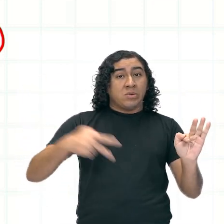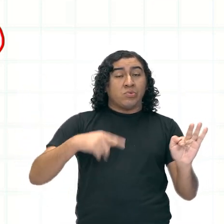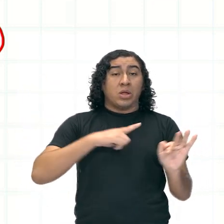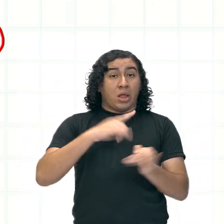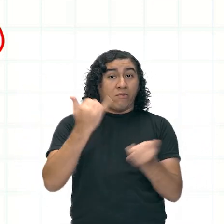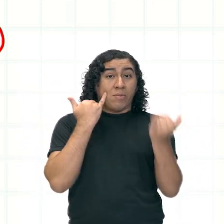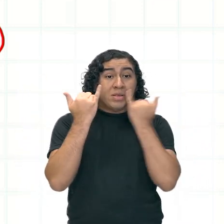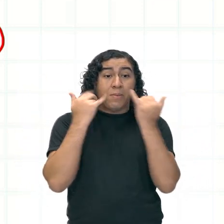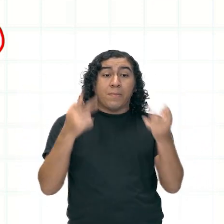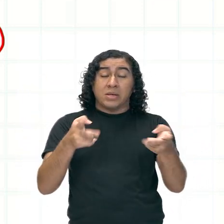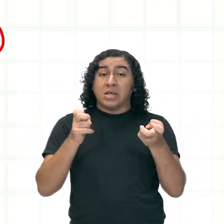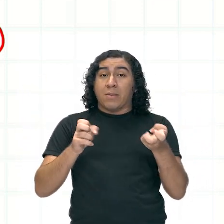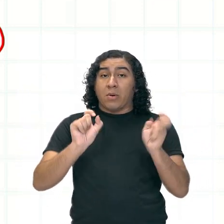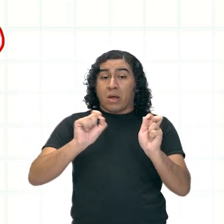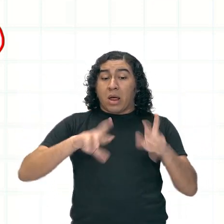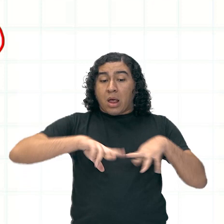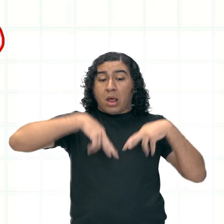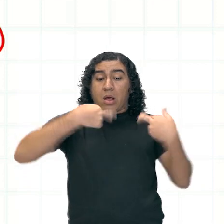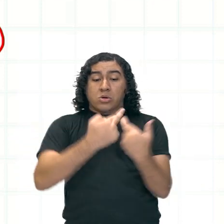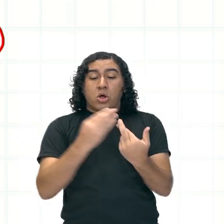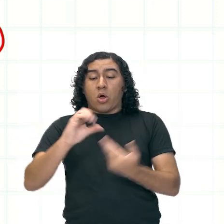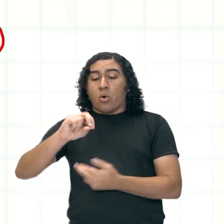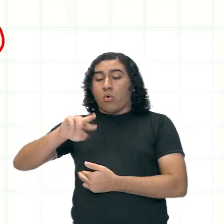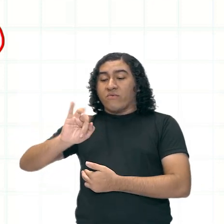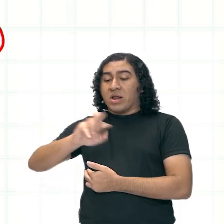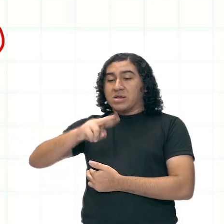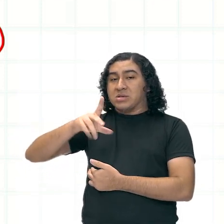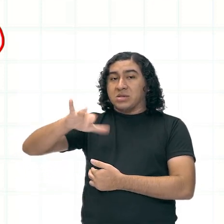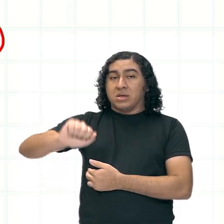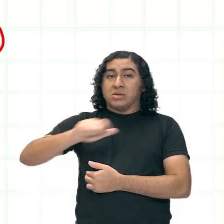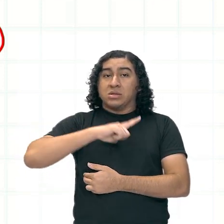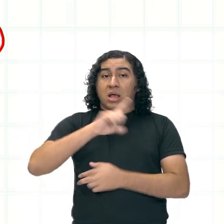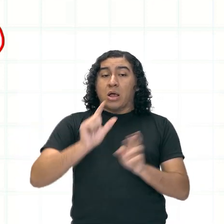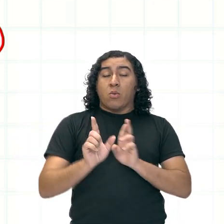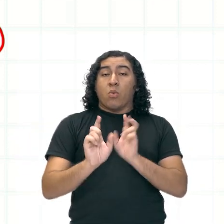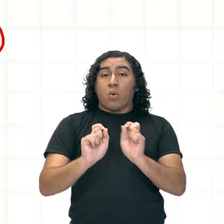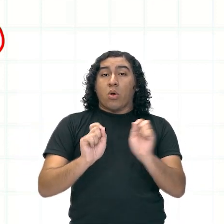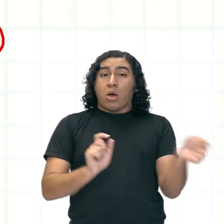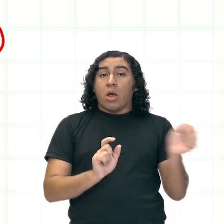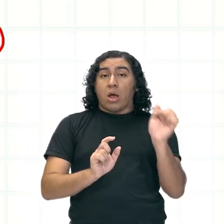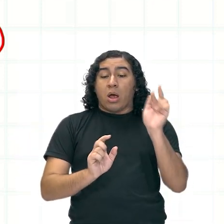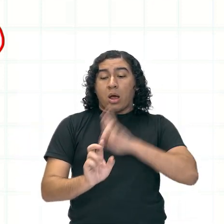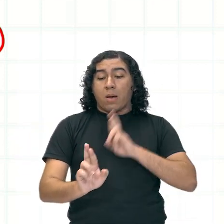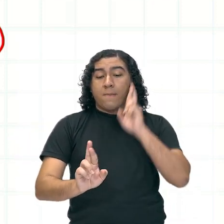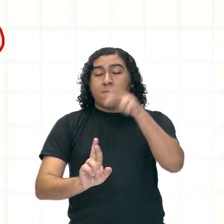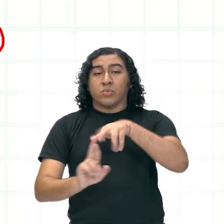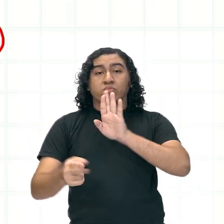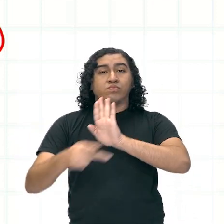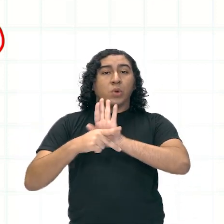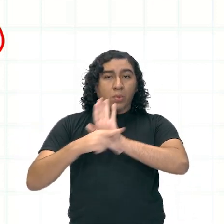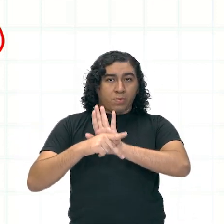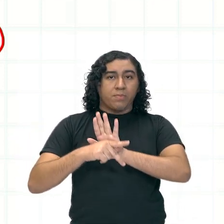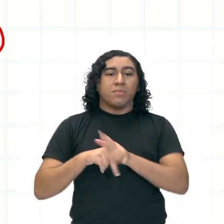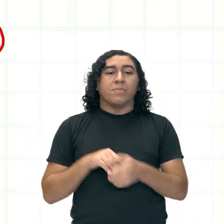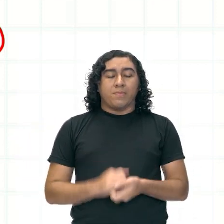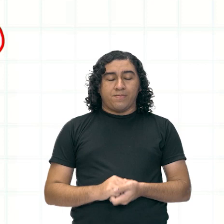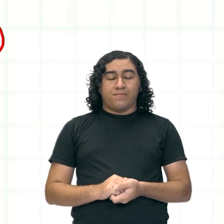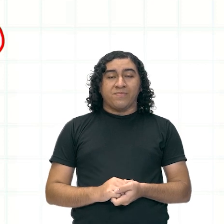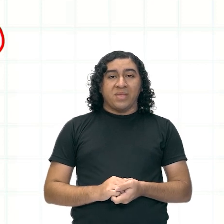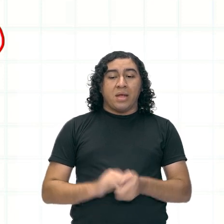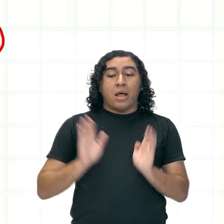começou. Então, percebe que a palavra conferência exerce uma função importante. Ela é